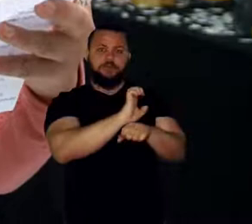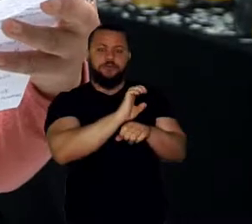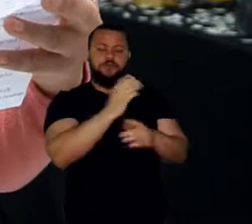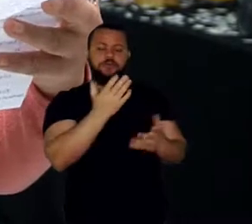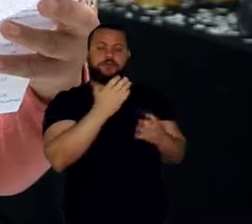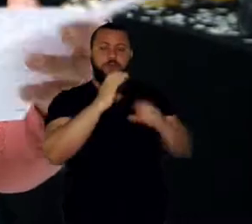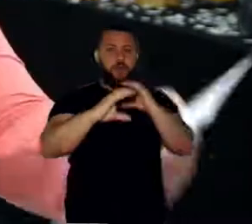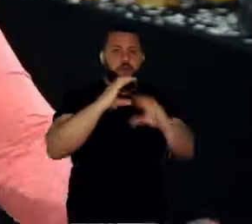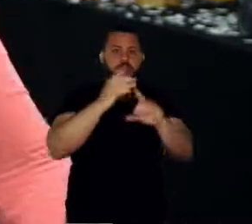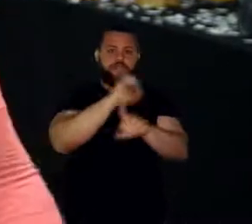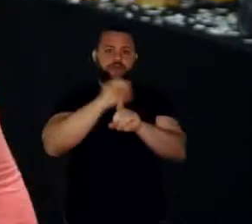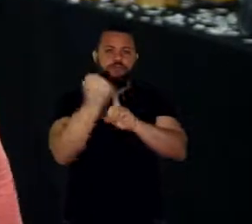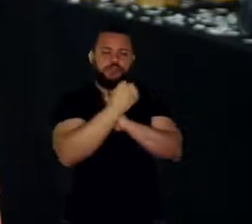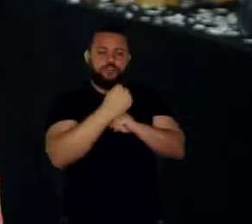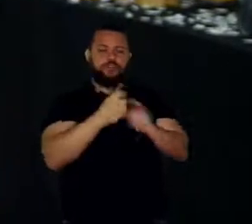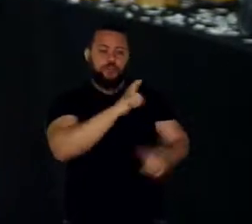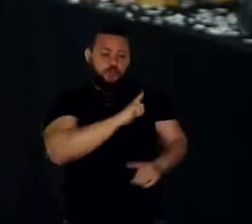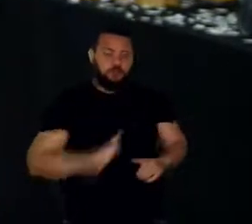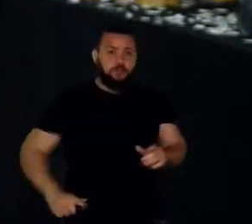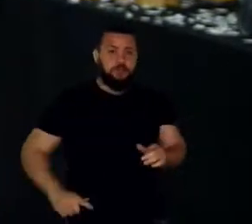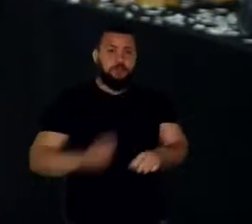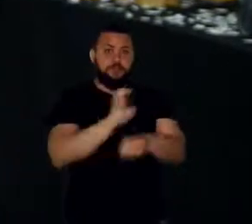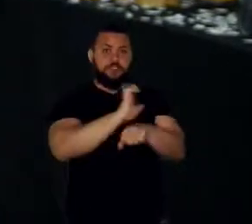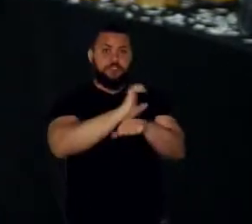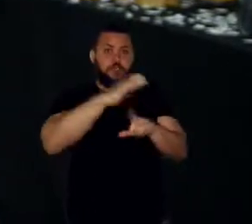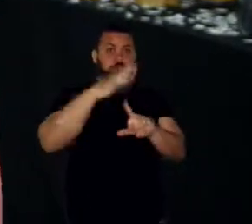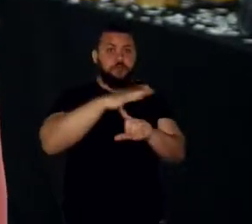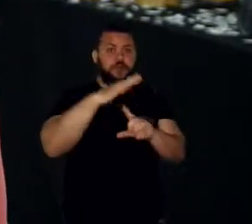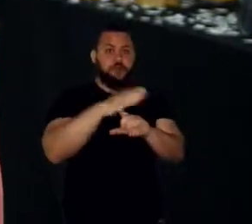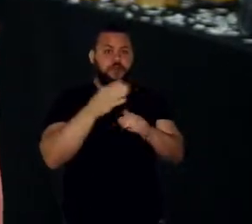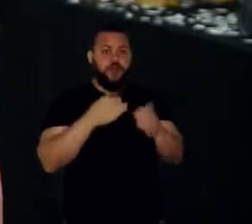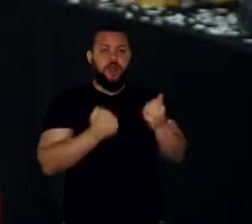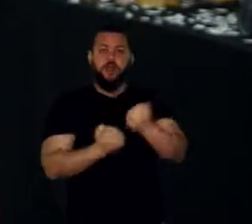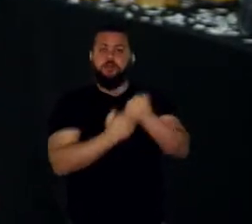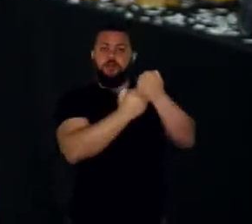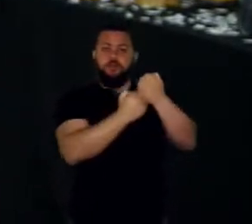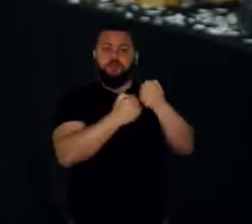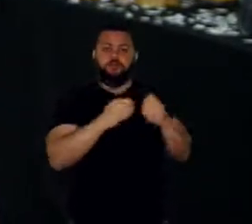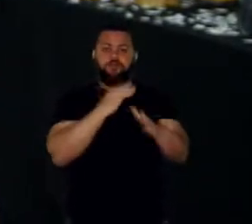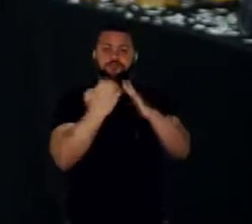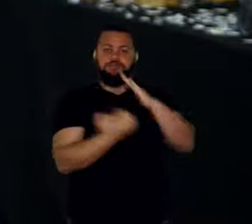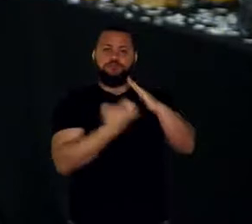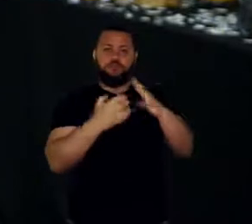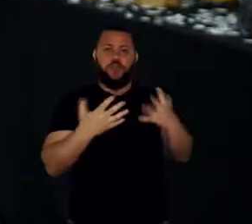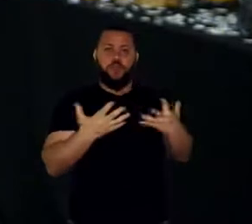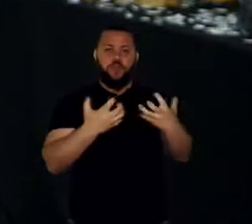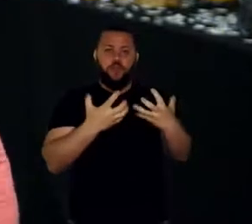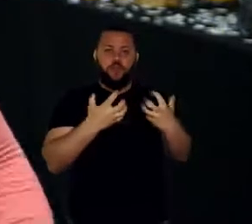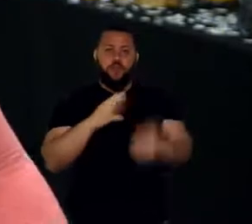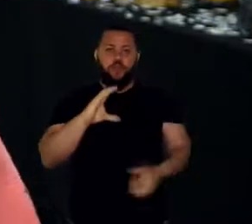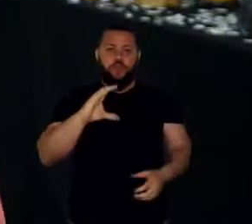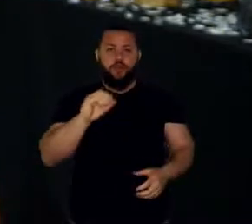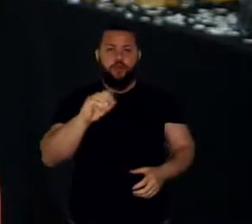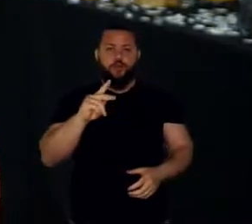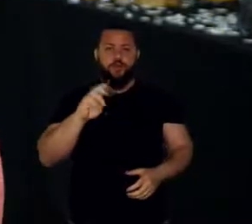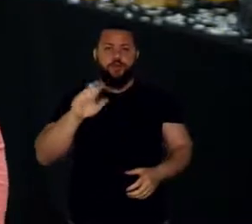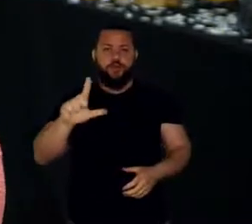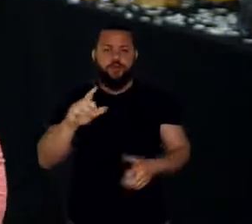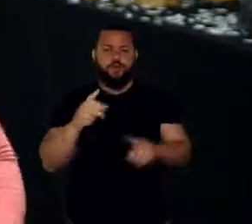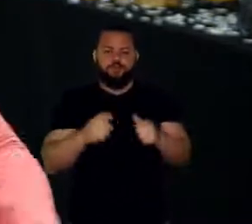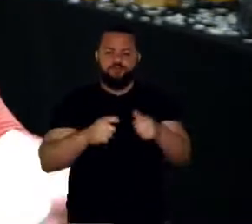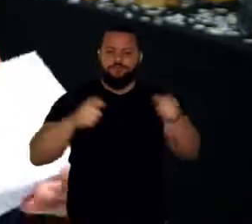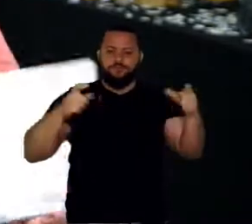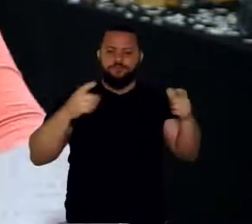Governo do Estado do Paraná. Apoio da Copel, uma das maiores empresas de energia elétrica do